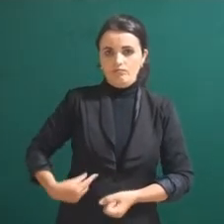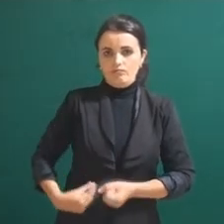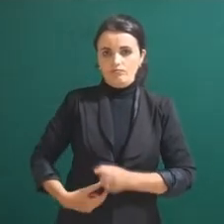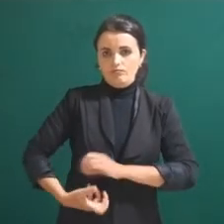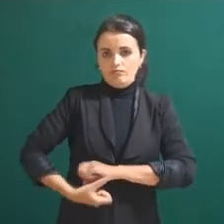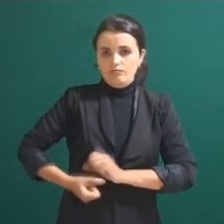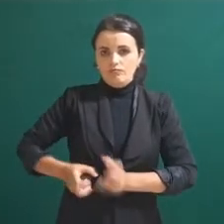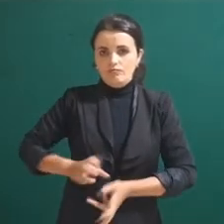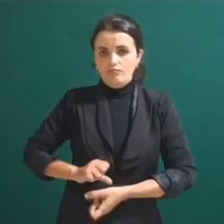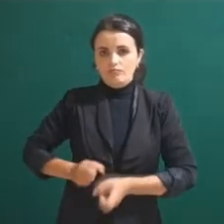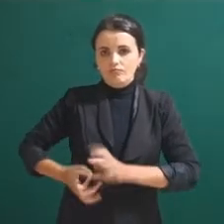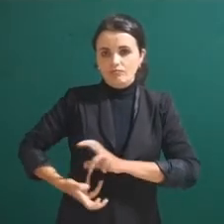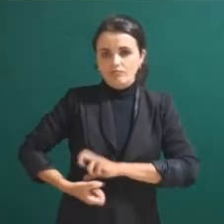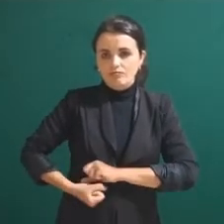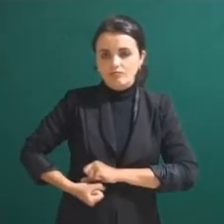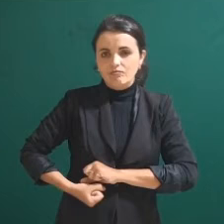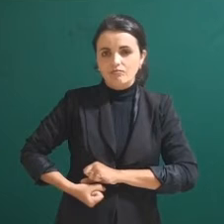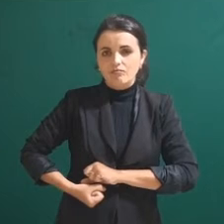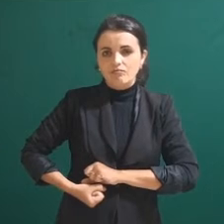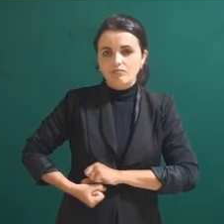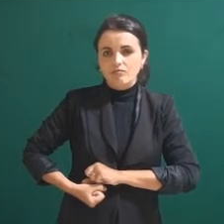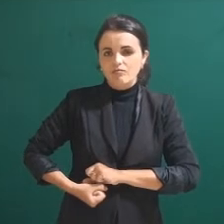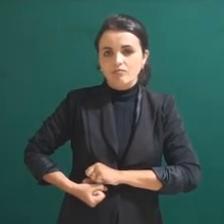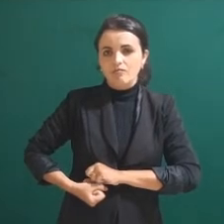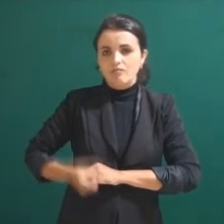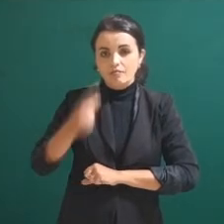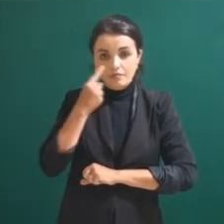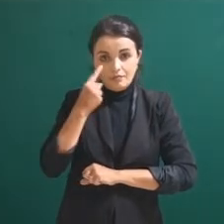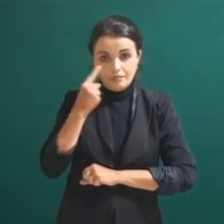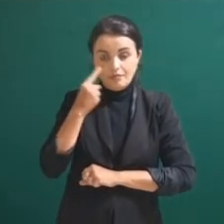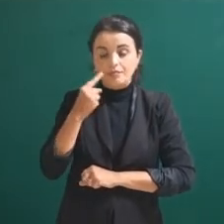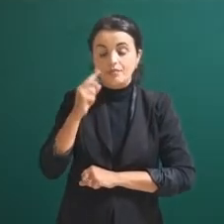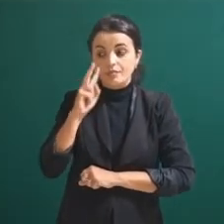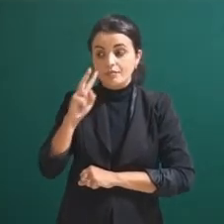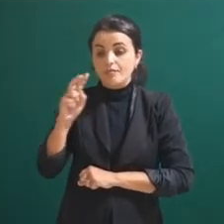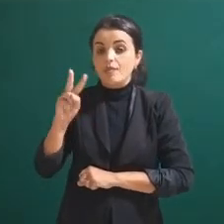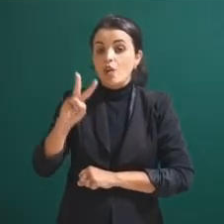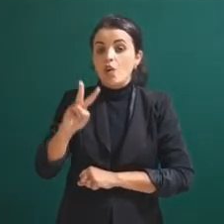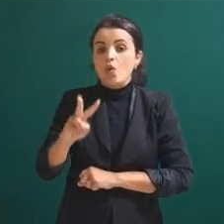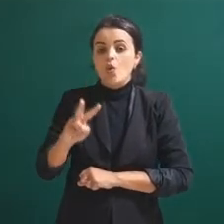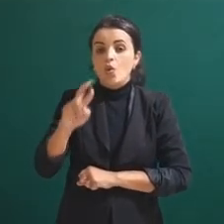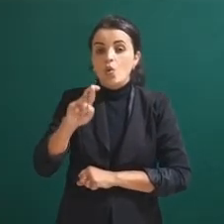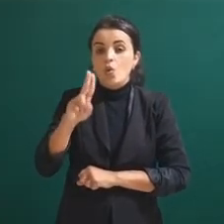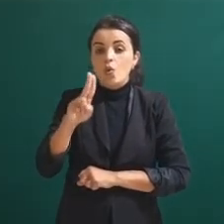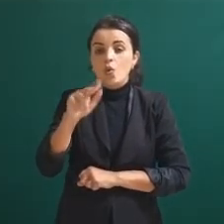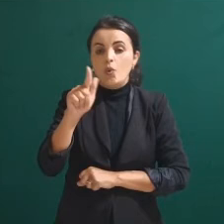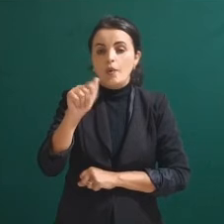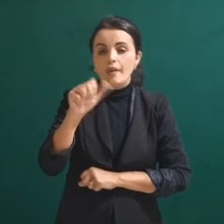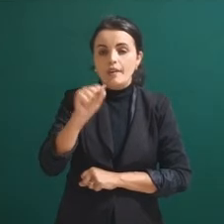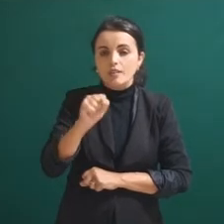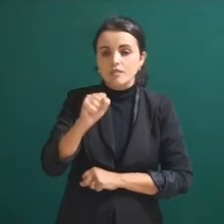rugosa que tem mais ou menos essa característica aqui dessa ilustração. Todas essas rugas aqui elas são chamadas de vilosidades.